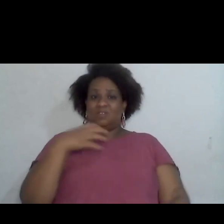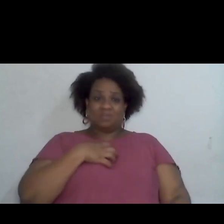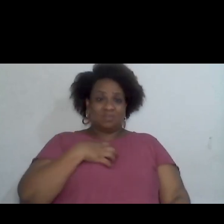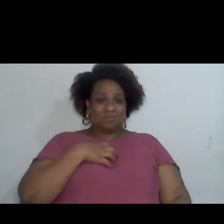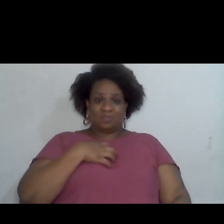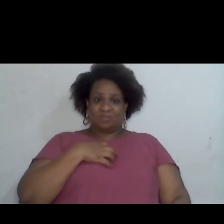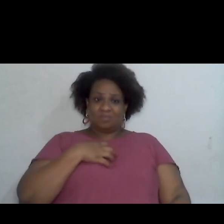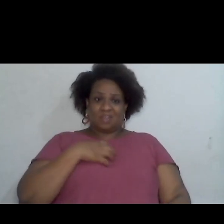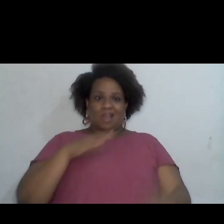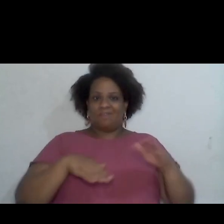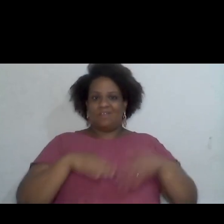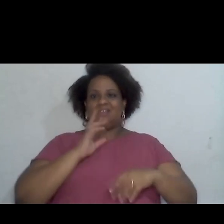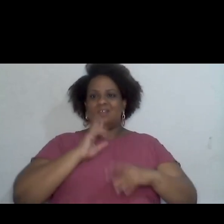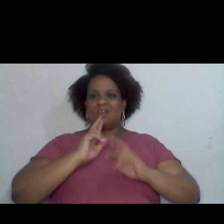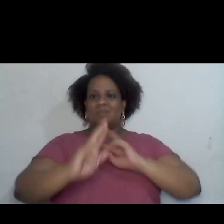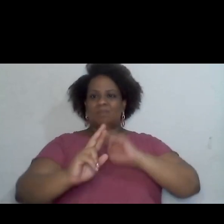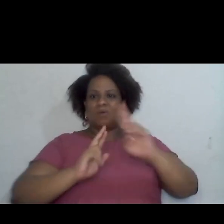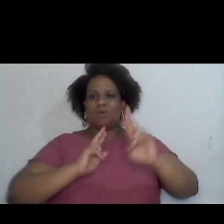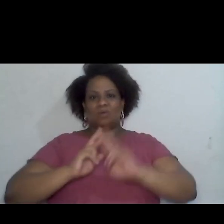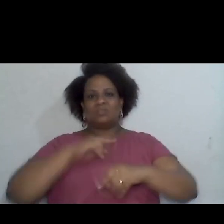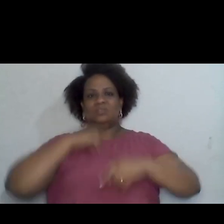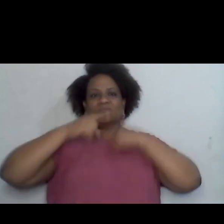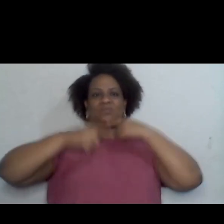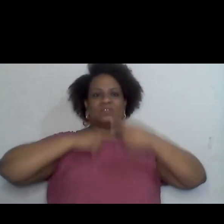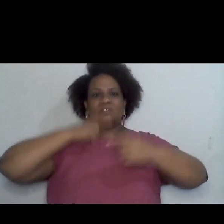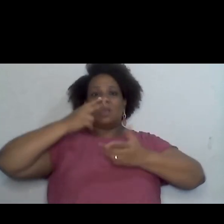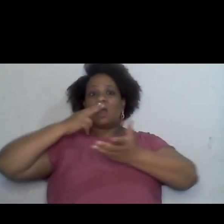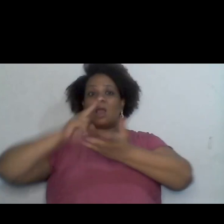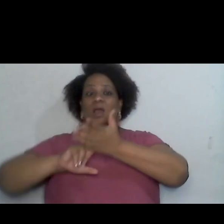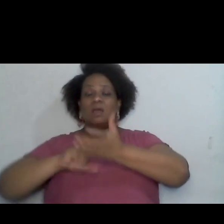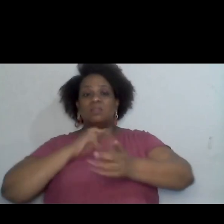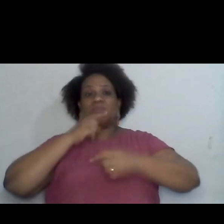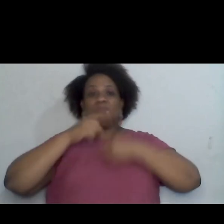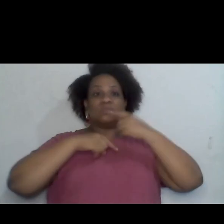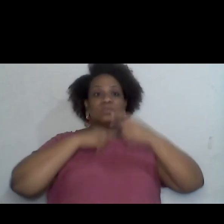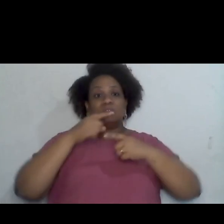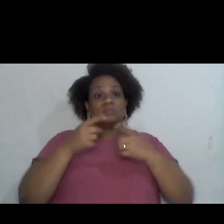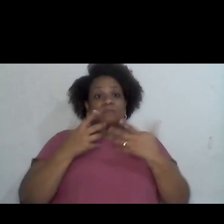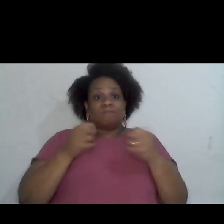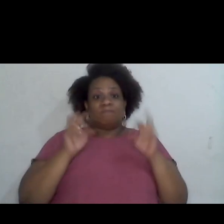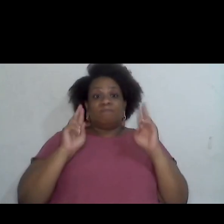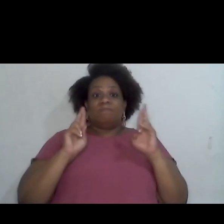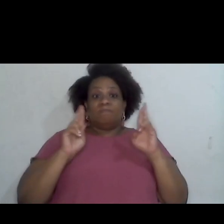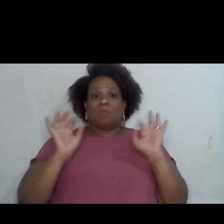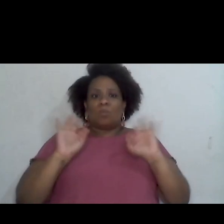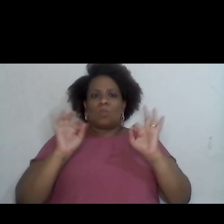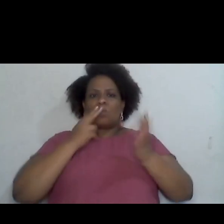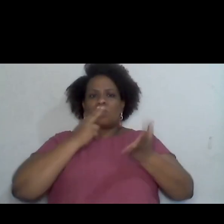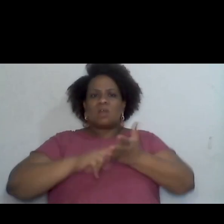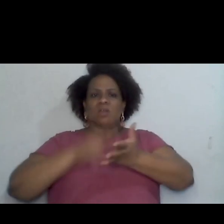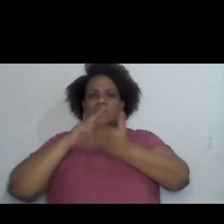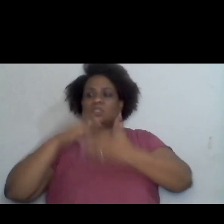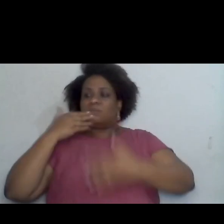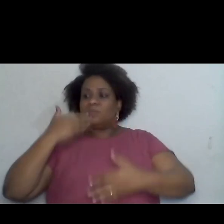consegue, às vezes, dar uma resposta a uma carta ou outra, e nós vamos trabalhar para que nenhuma carta, nenhum pedido fique